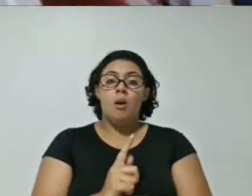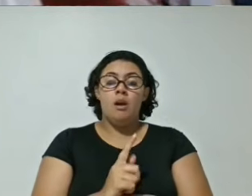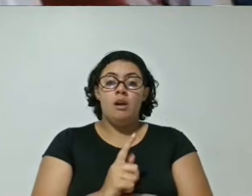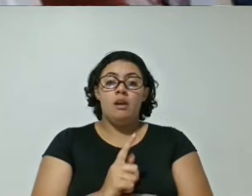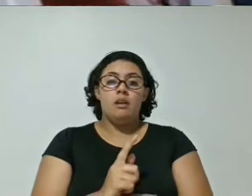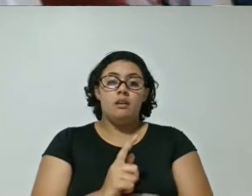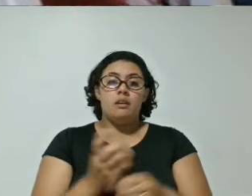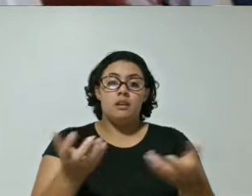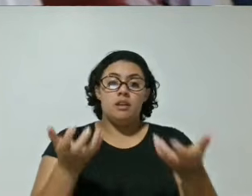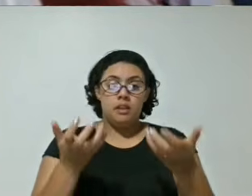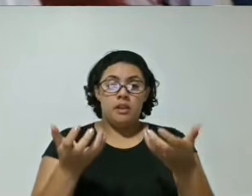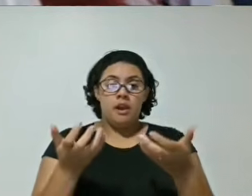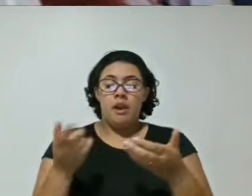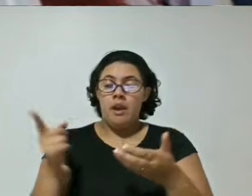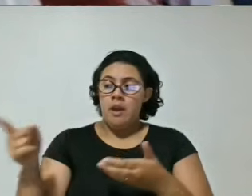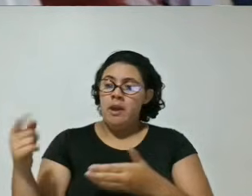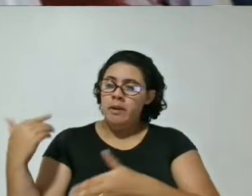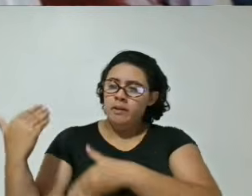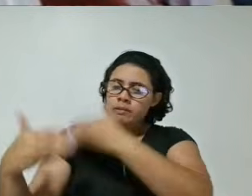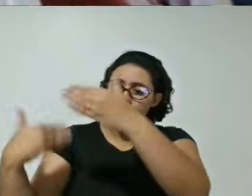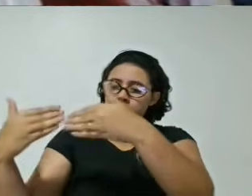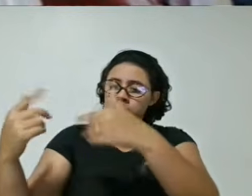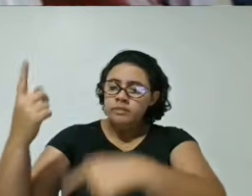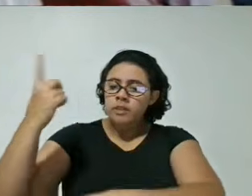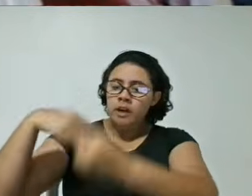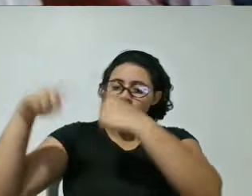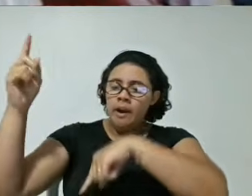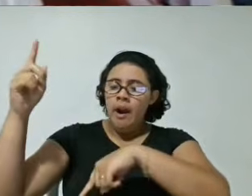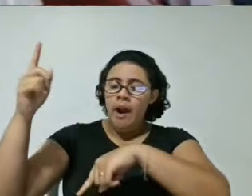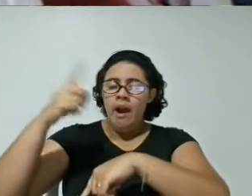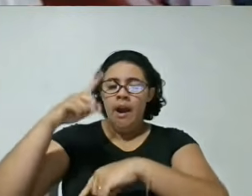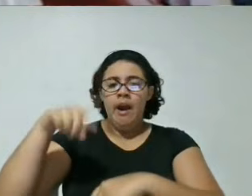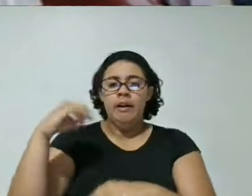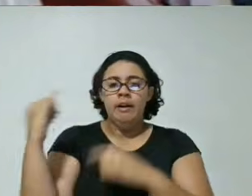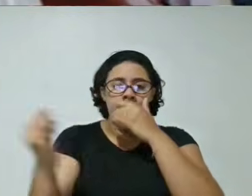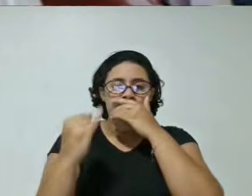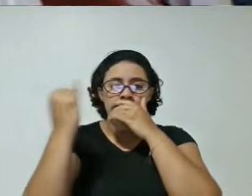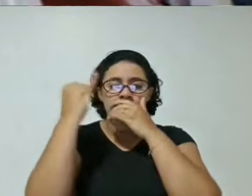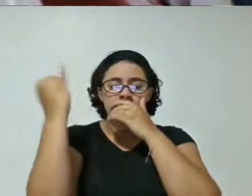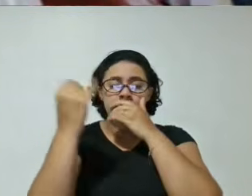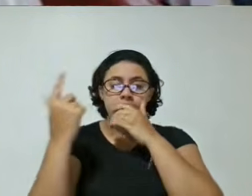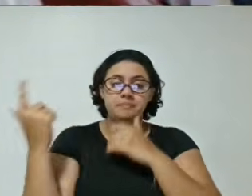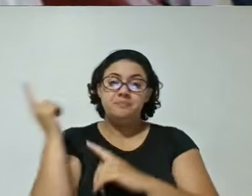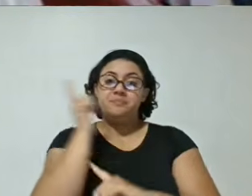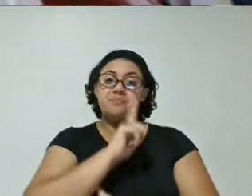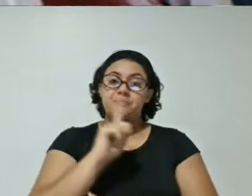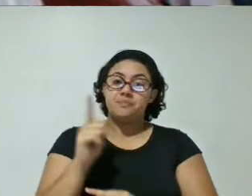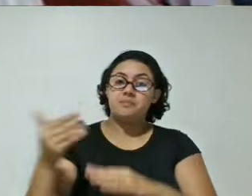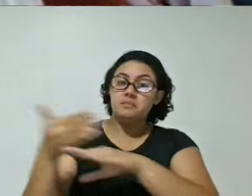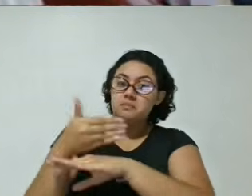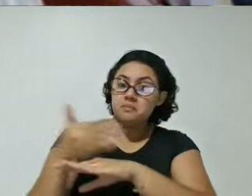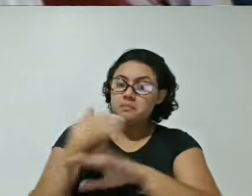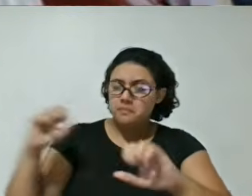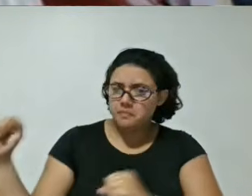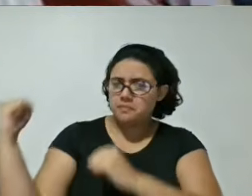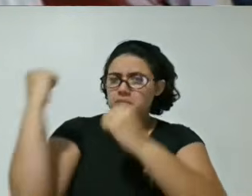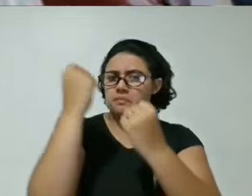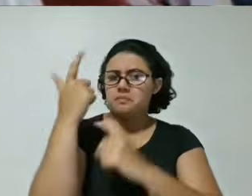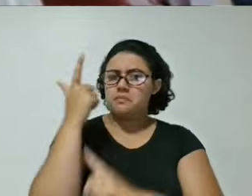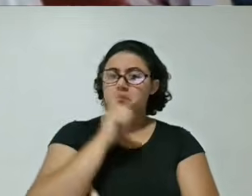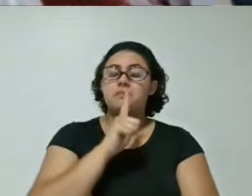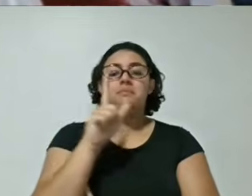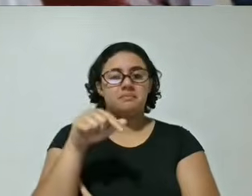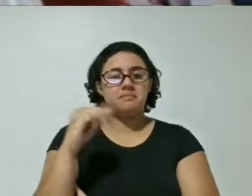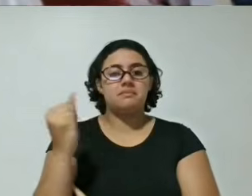como rendeu até hoje, é necessário, fundamental, que se fortaleça as instâncias de participação. Nunca foi tão fundamental isso,